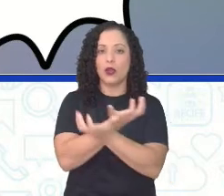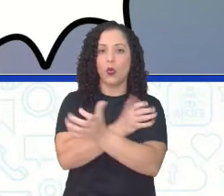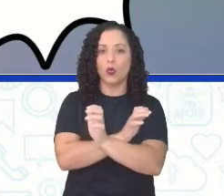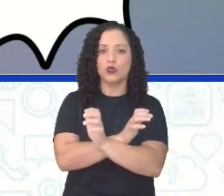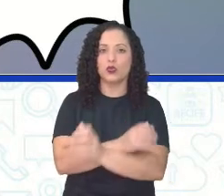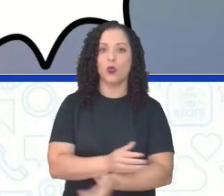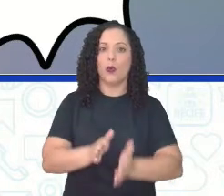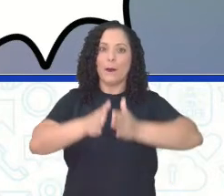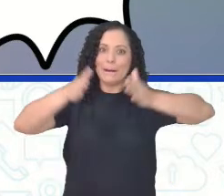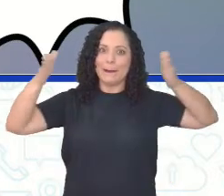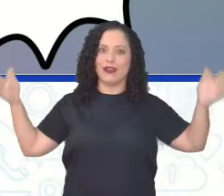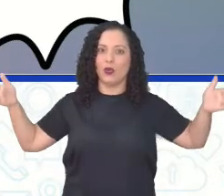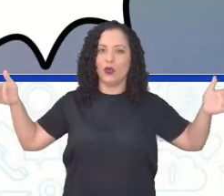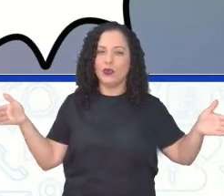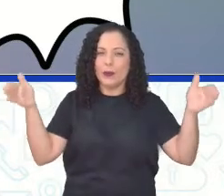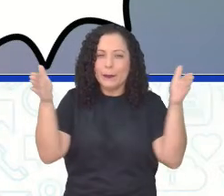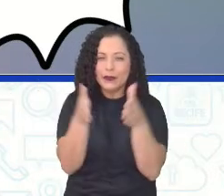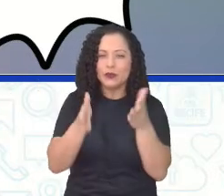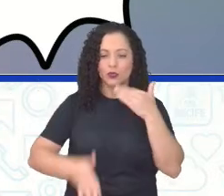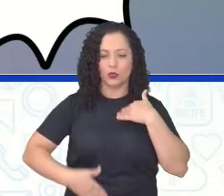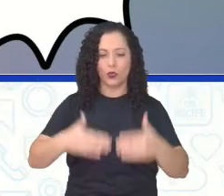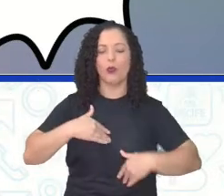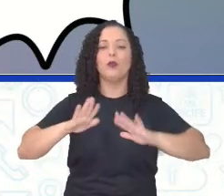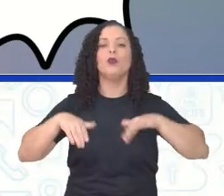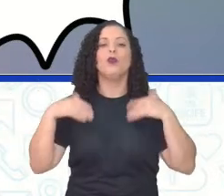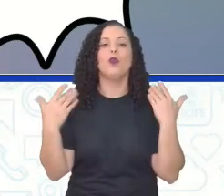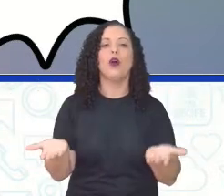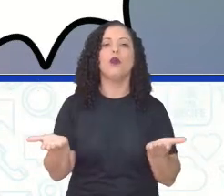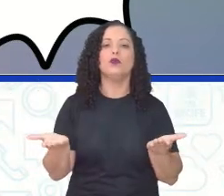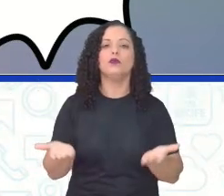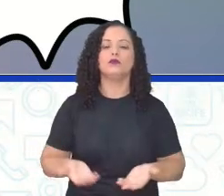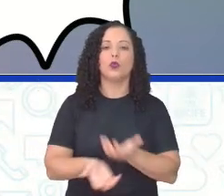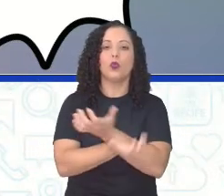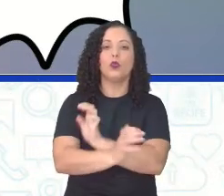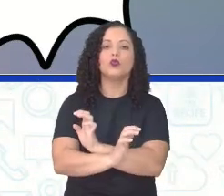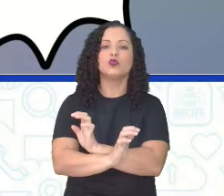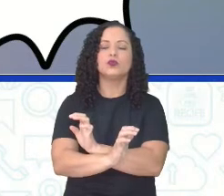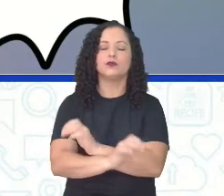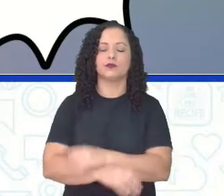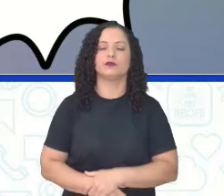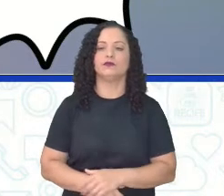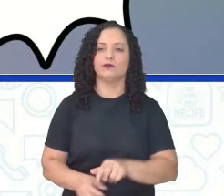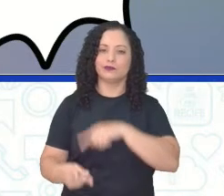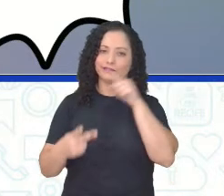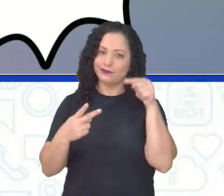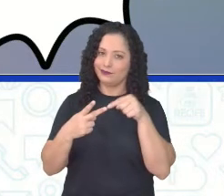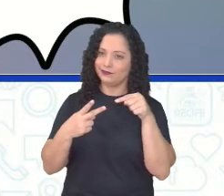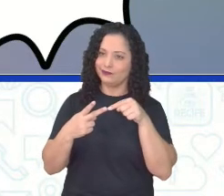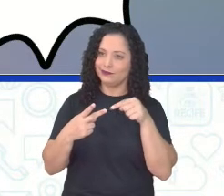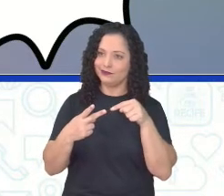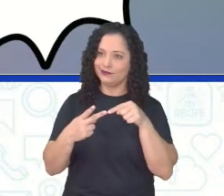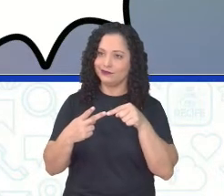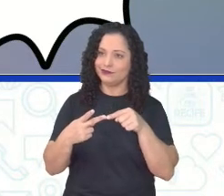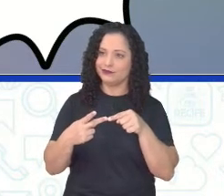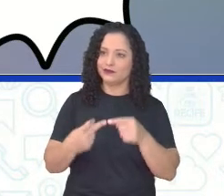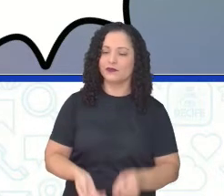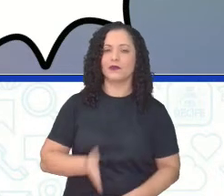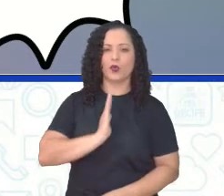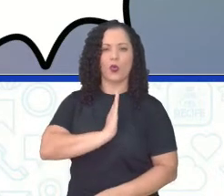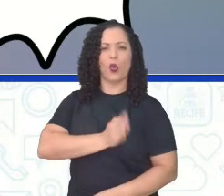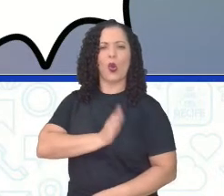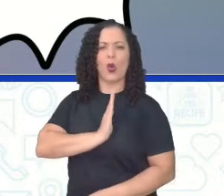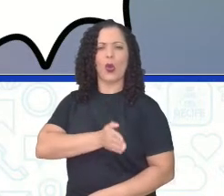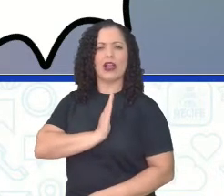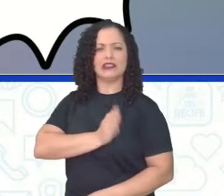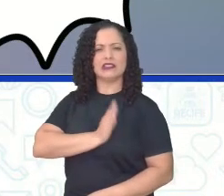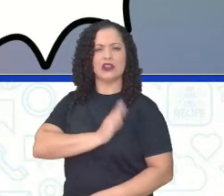humano? Será que vocês arriscam em dizer quem é o maior e quem é o menor? A outra questão, o coração pode ser comparado